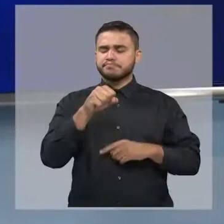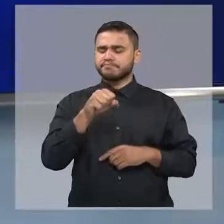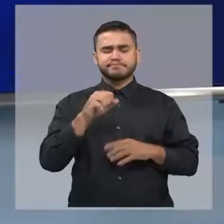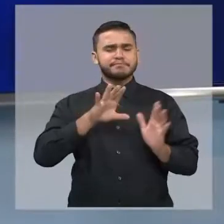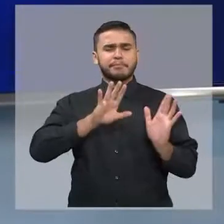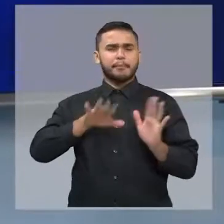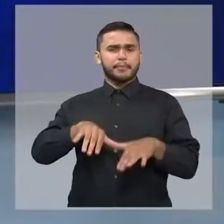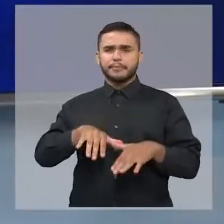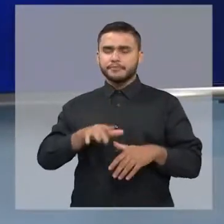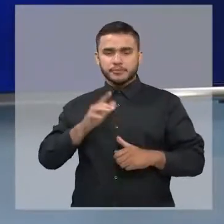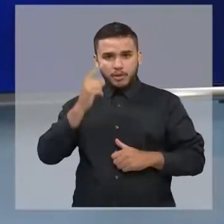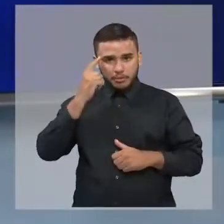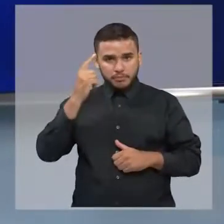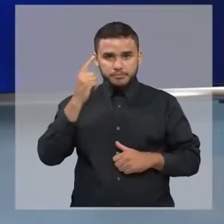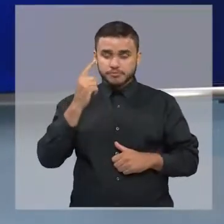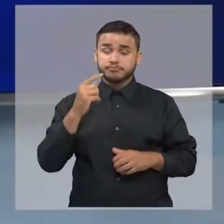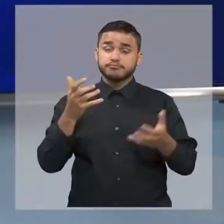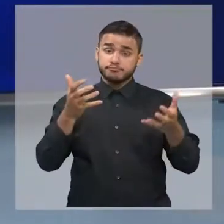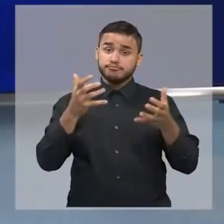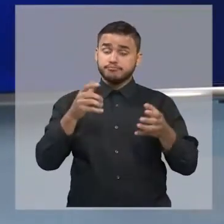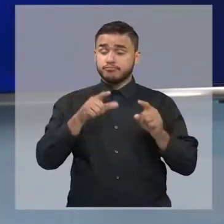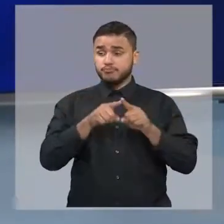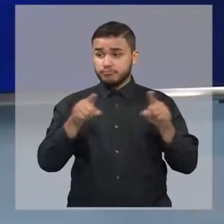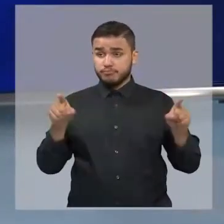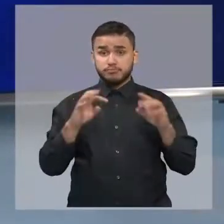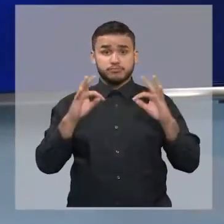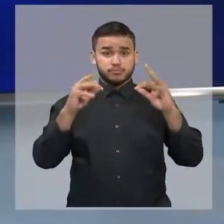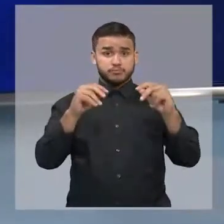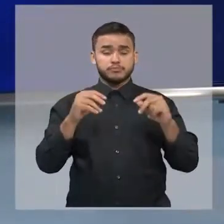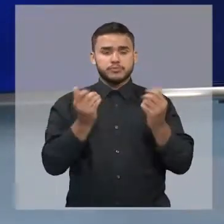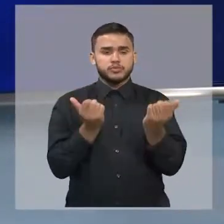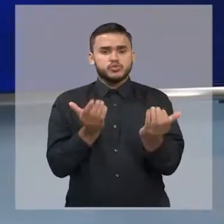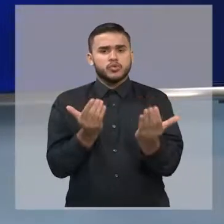uma base de pensamento dos seus jovens.